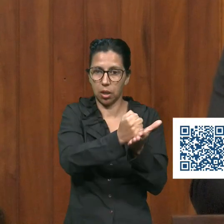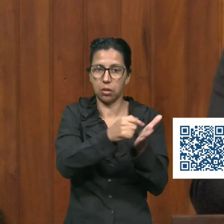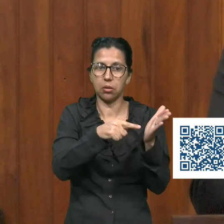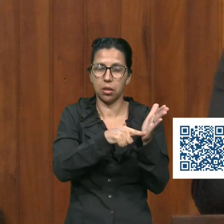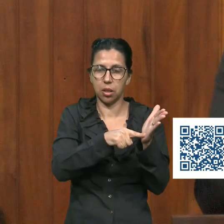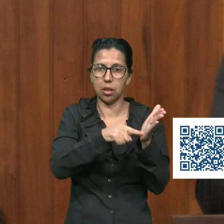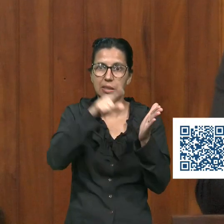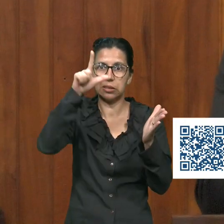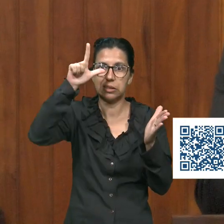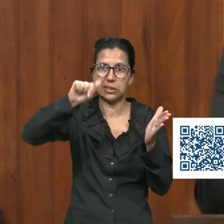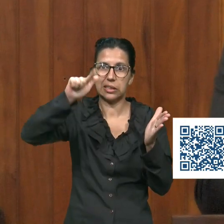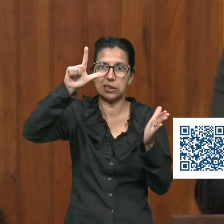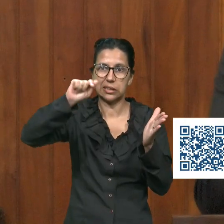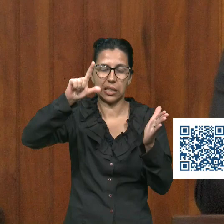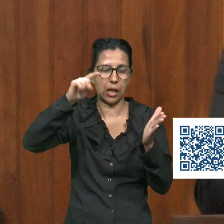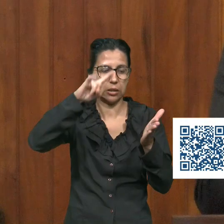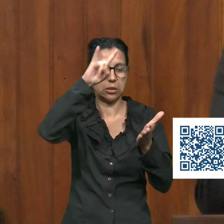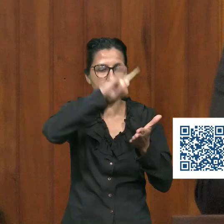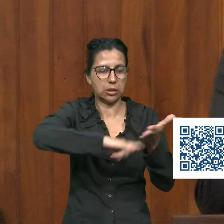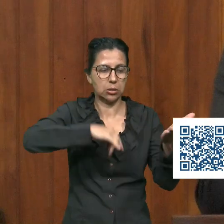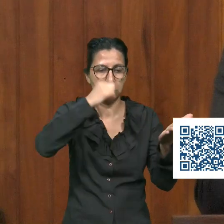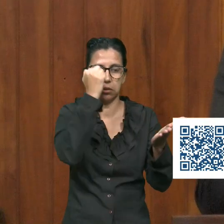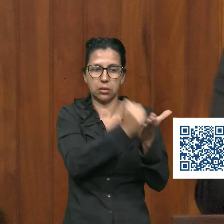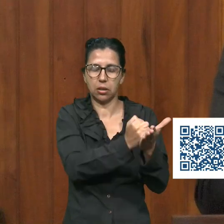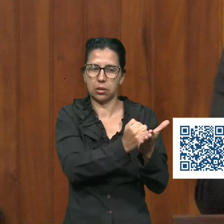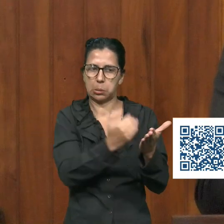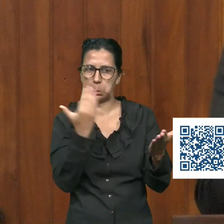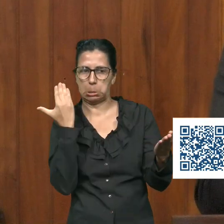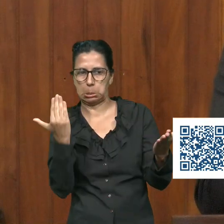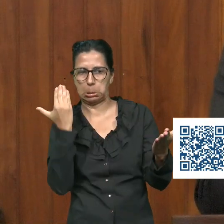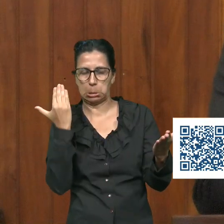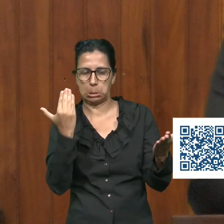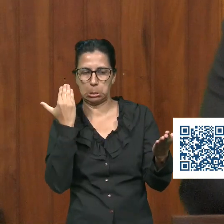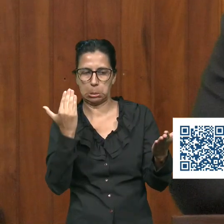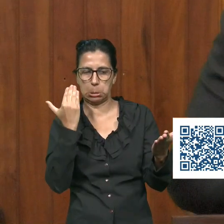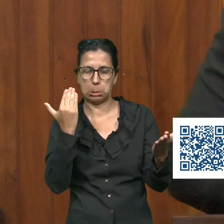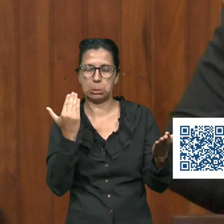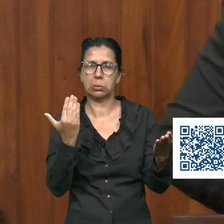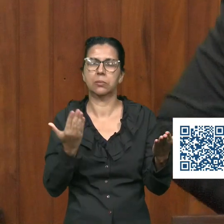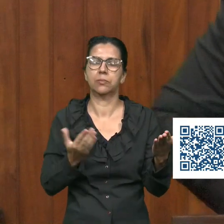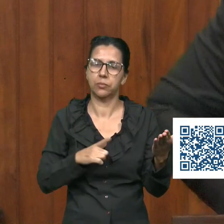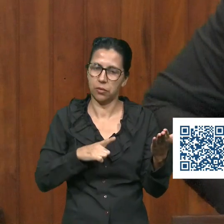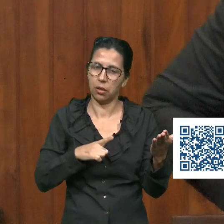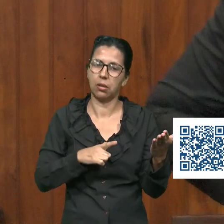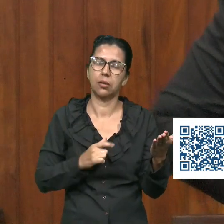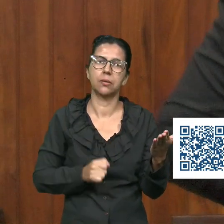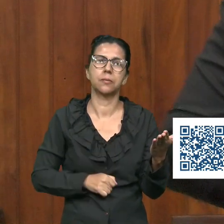População de Marília, 17 contratos suspeitos. Qual a suspeita?